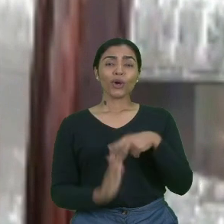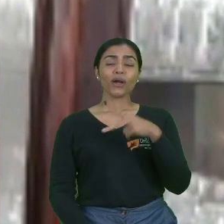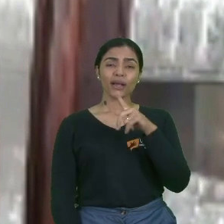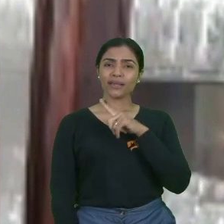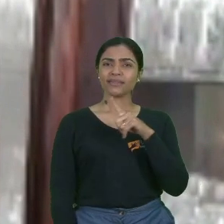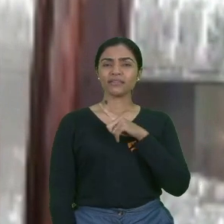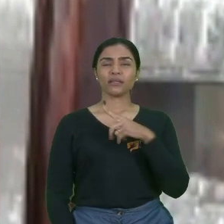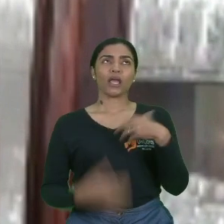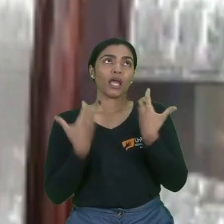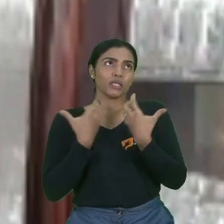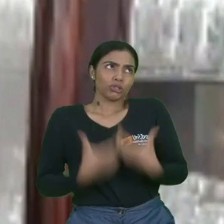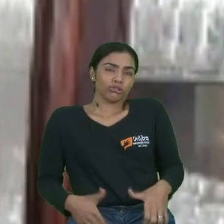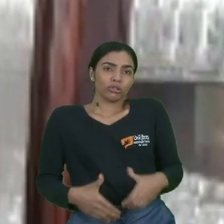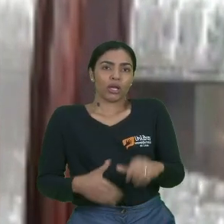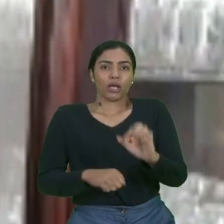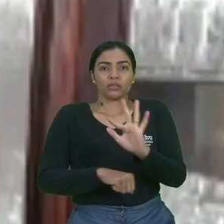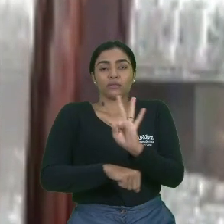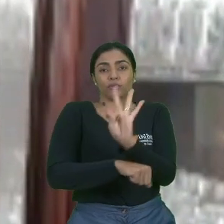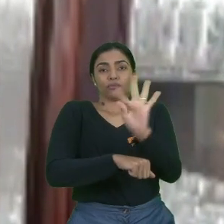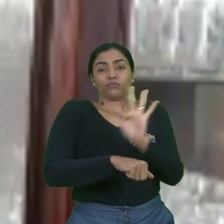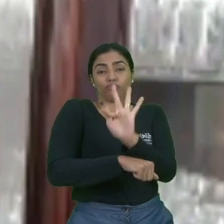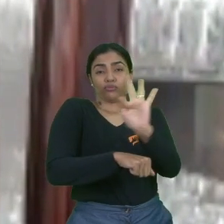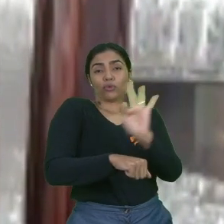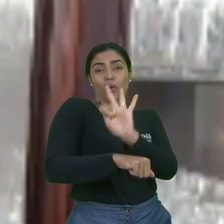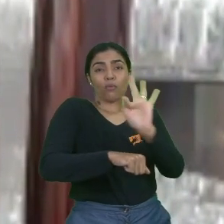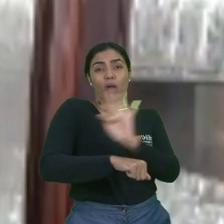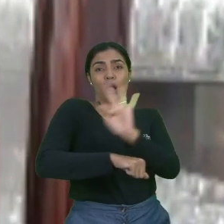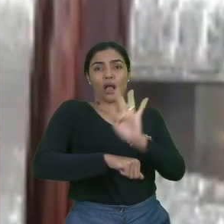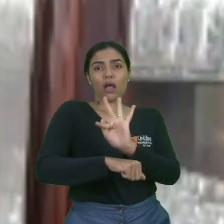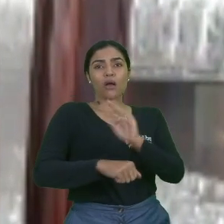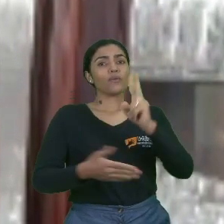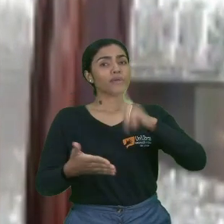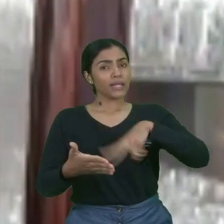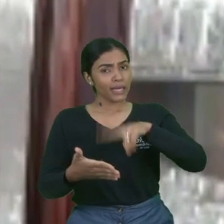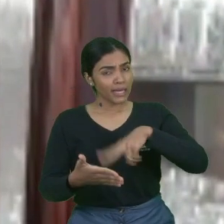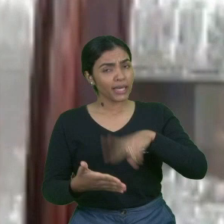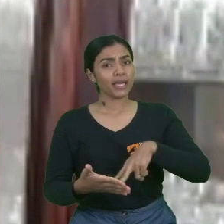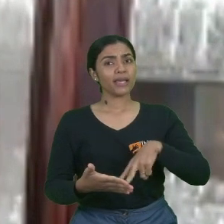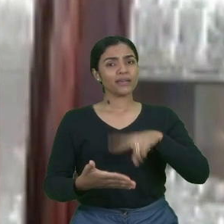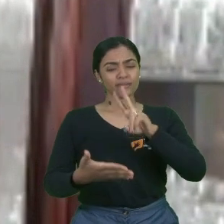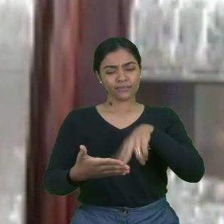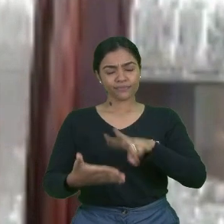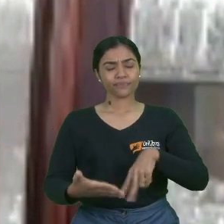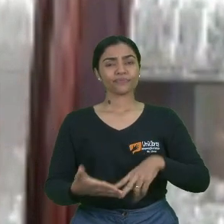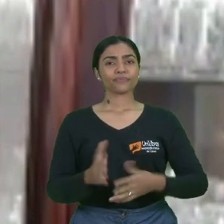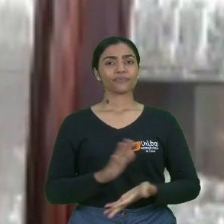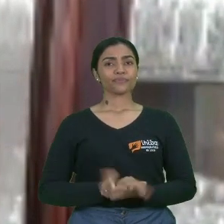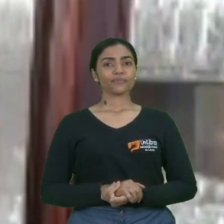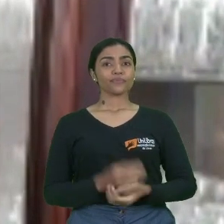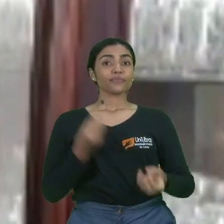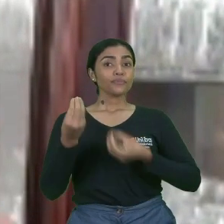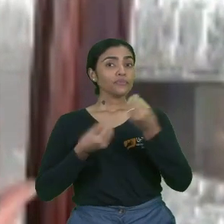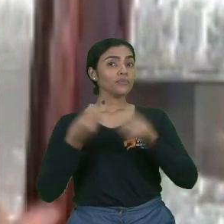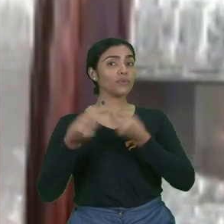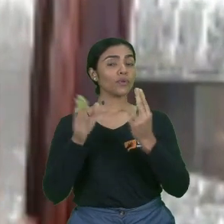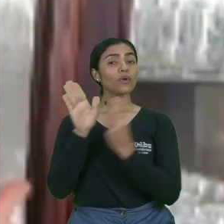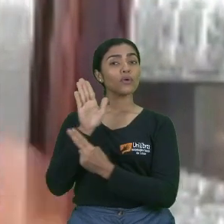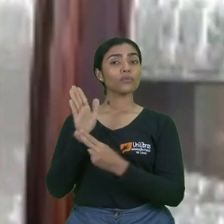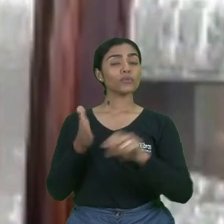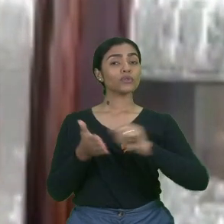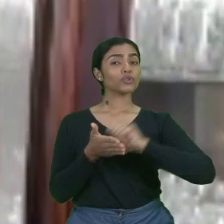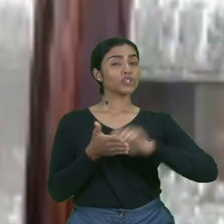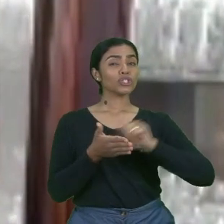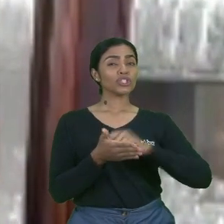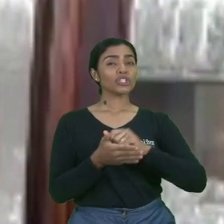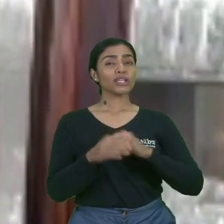ser formal e nenhum nem me lembro como é que ele é de